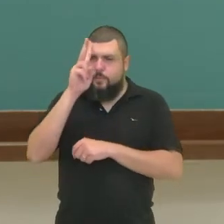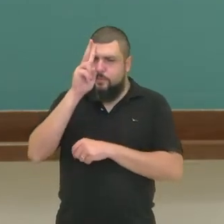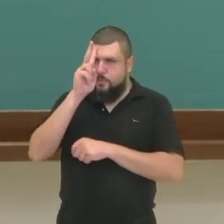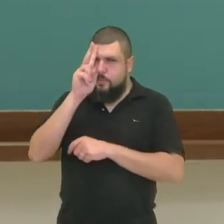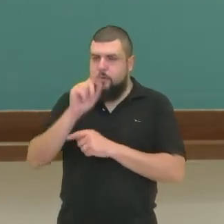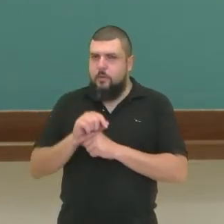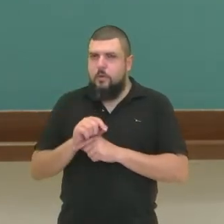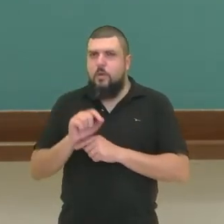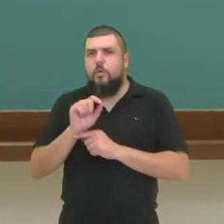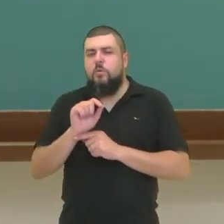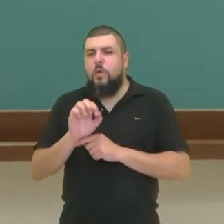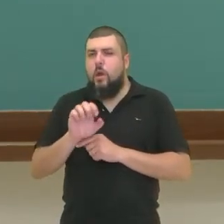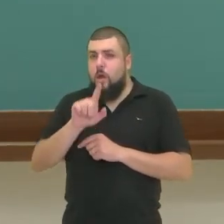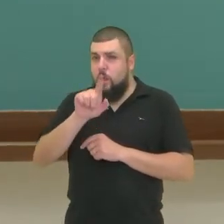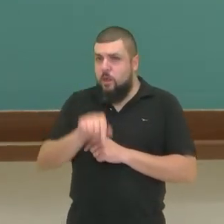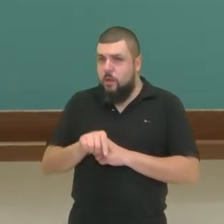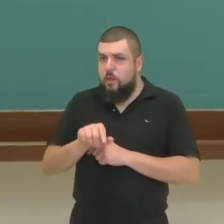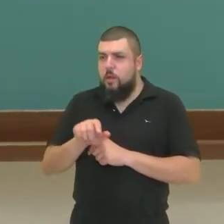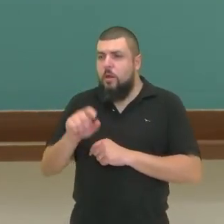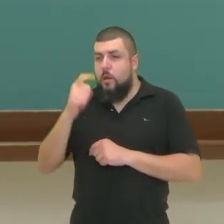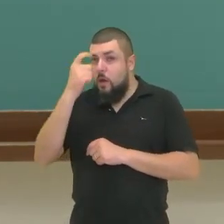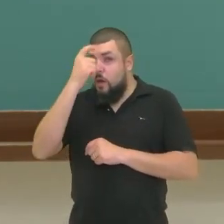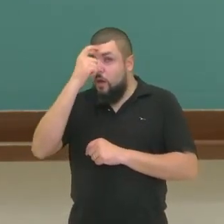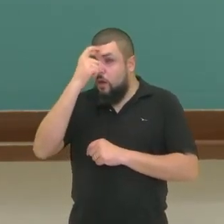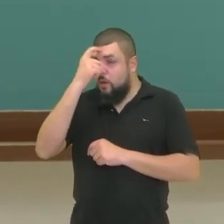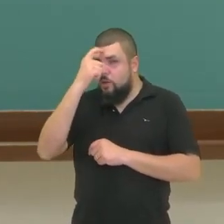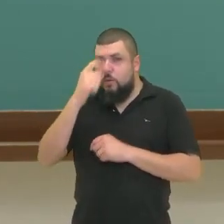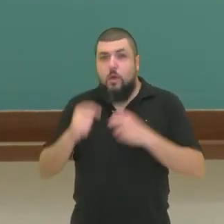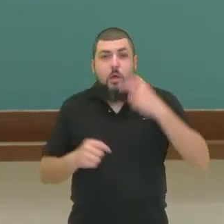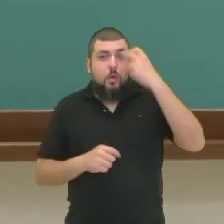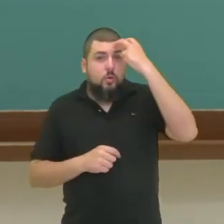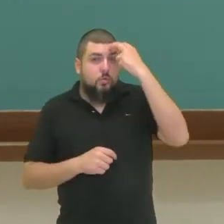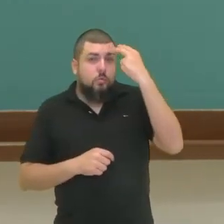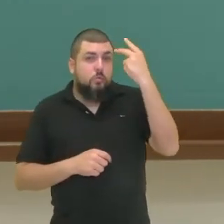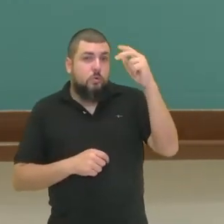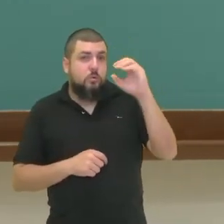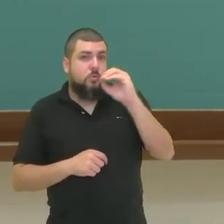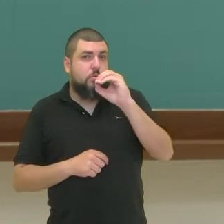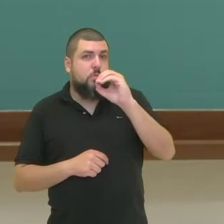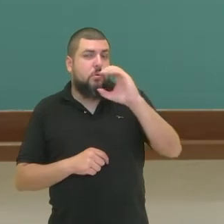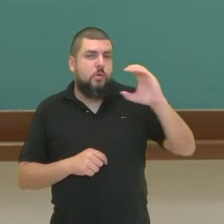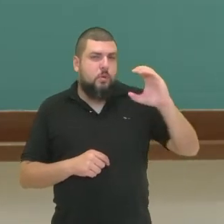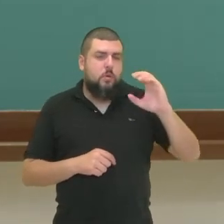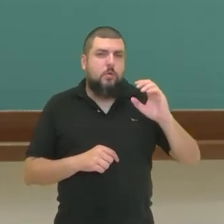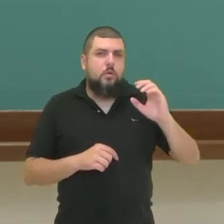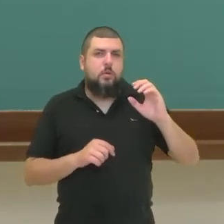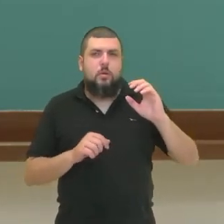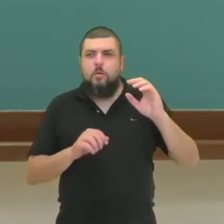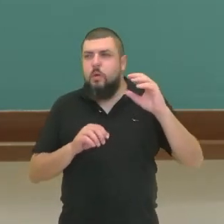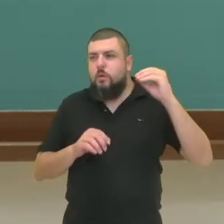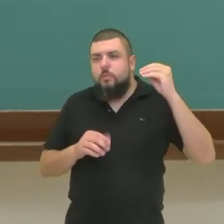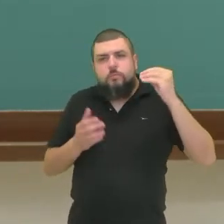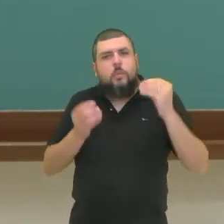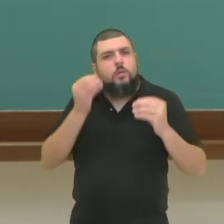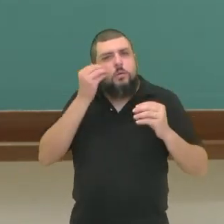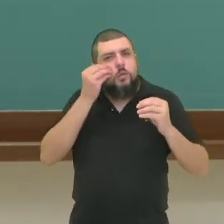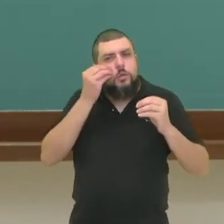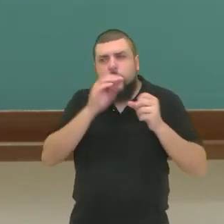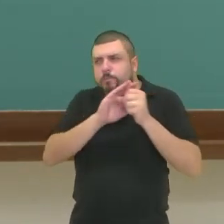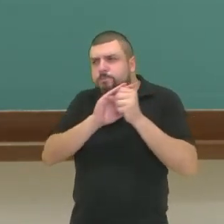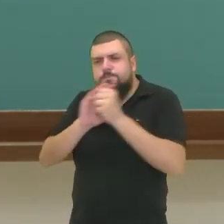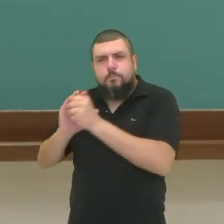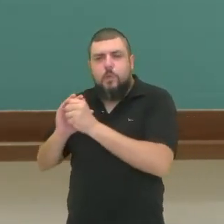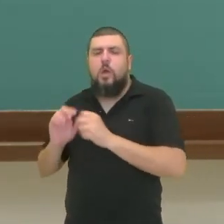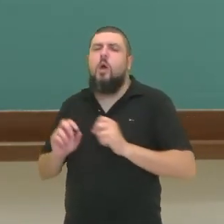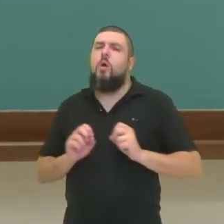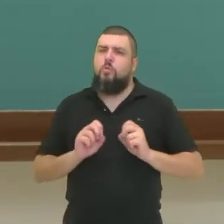vendo uma ocidentalização da Índia, várias coisas teoricamente são benefícios, como estradas de ferro, colégios